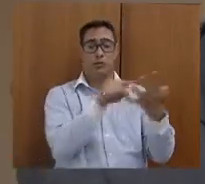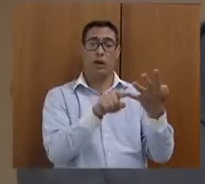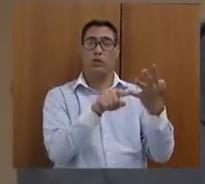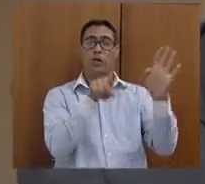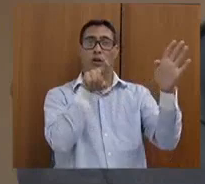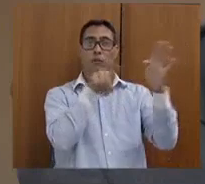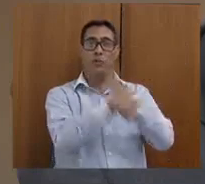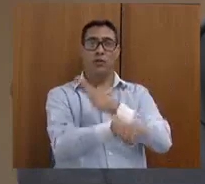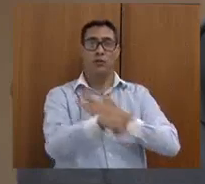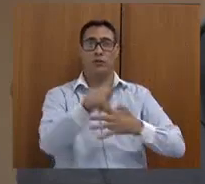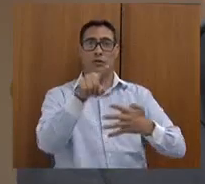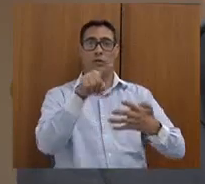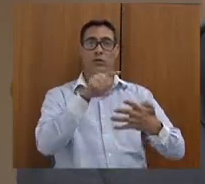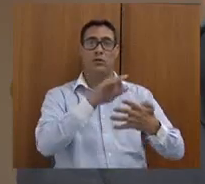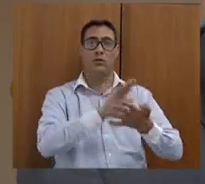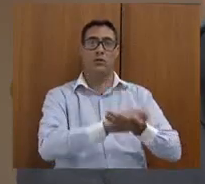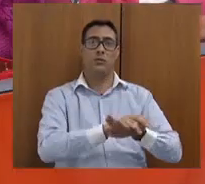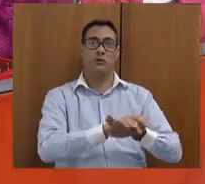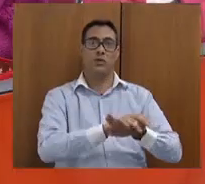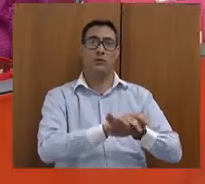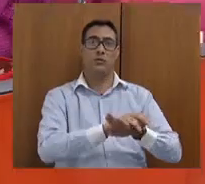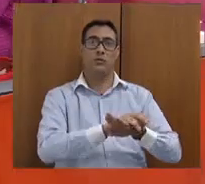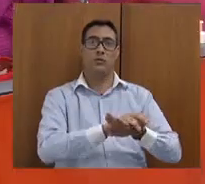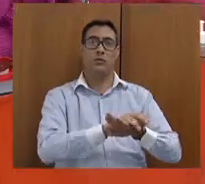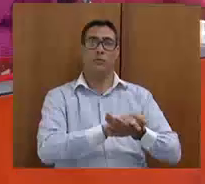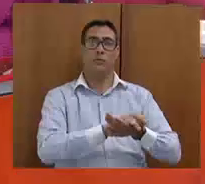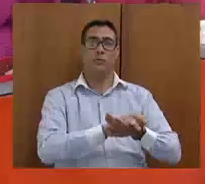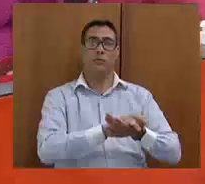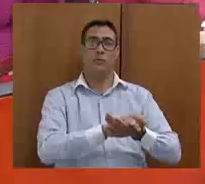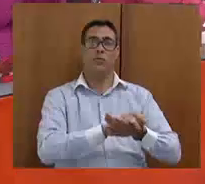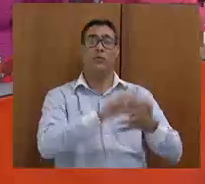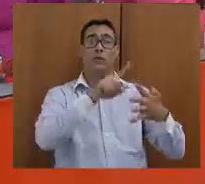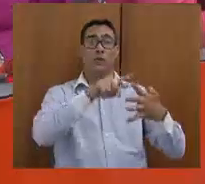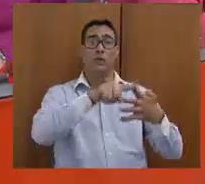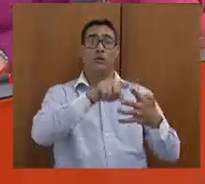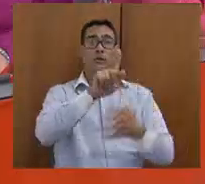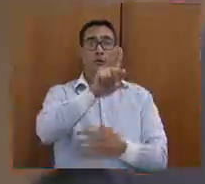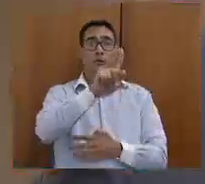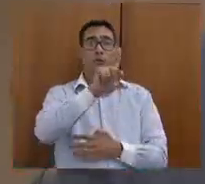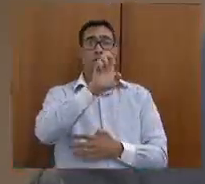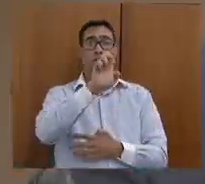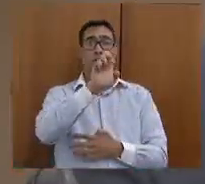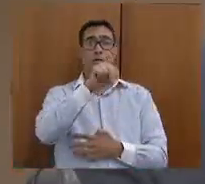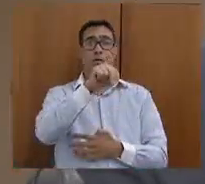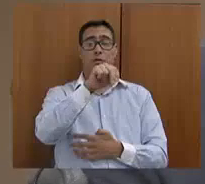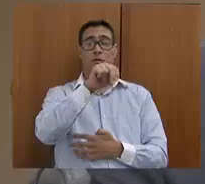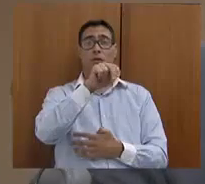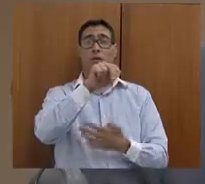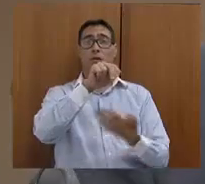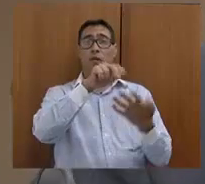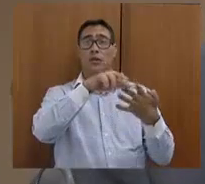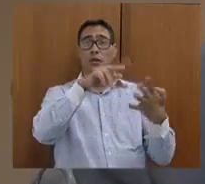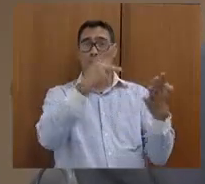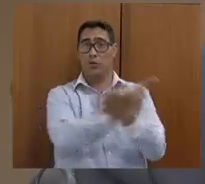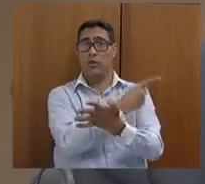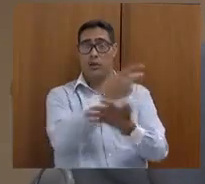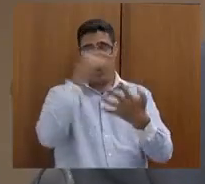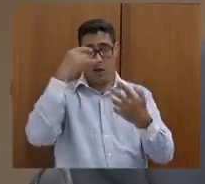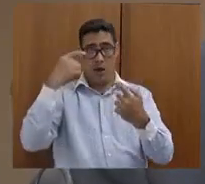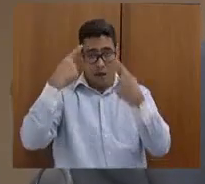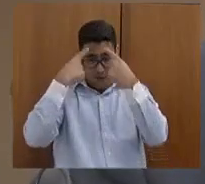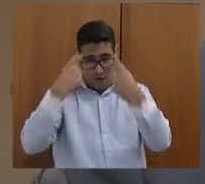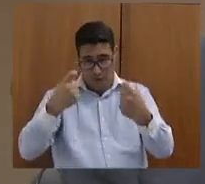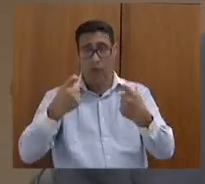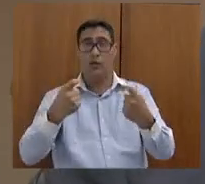uma foi a questão de gênero que está sendo feito para combater esse tipo de iniciativa nas escolas estaduais de Minas Gerais que está